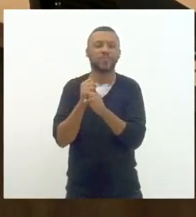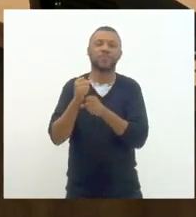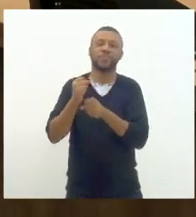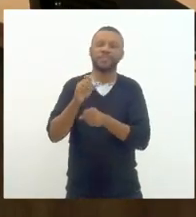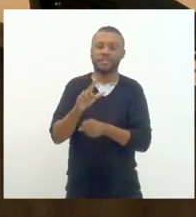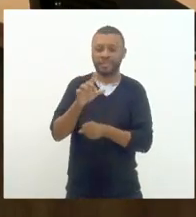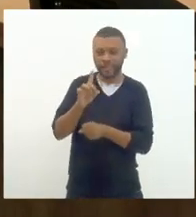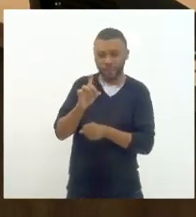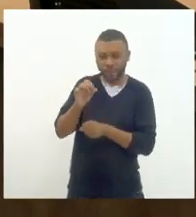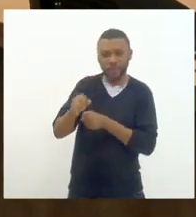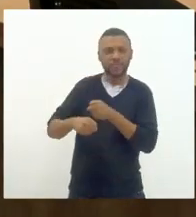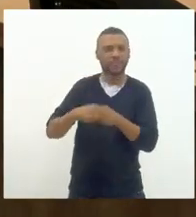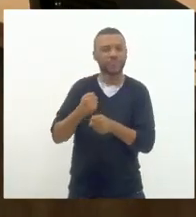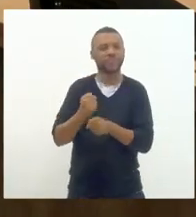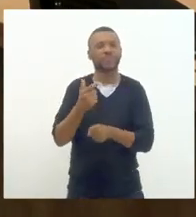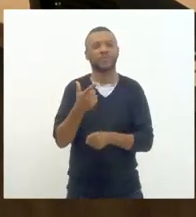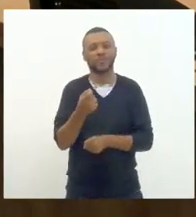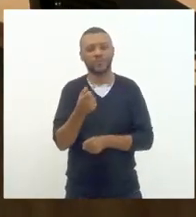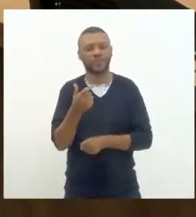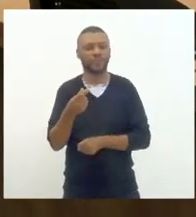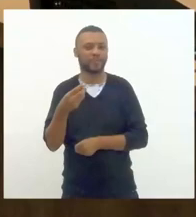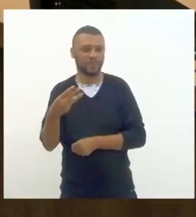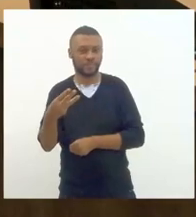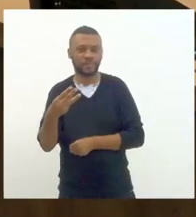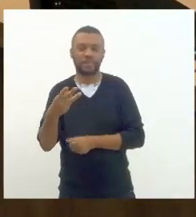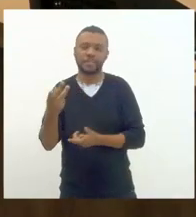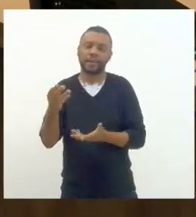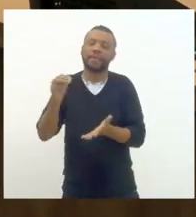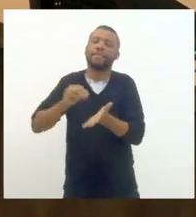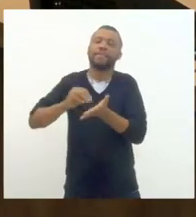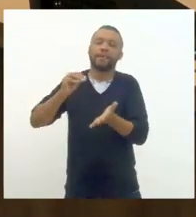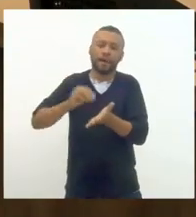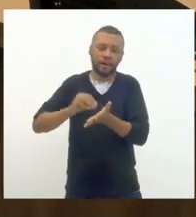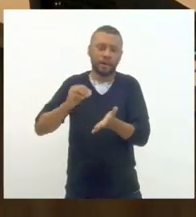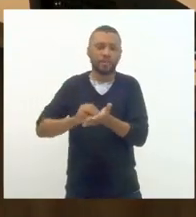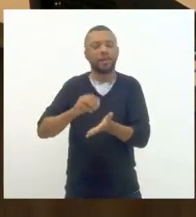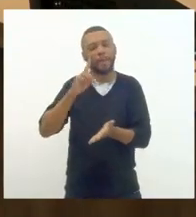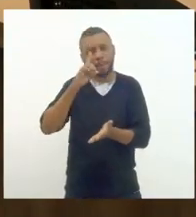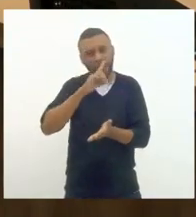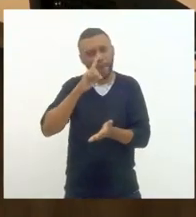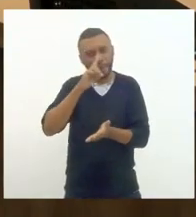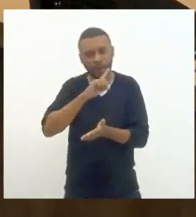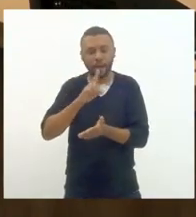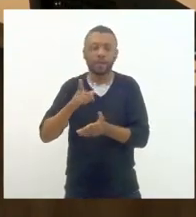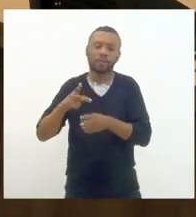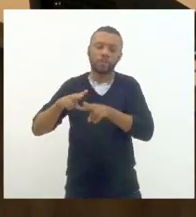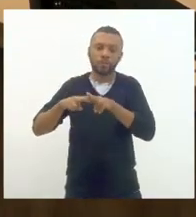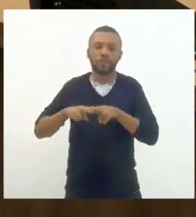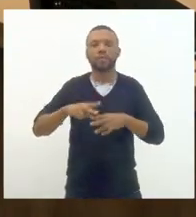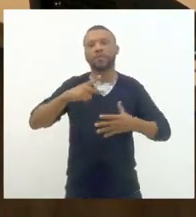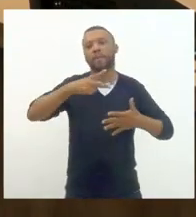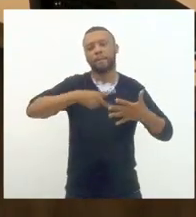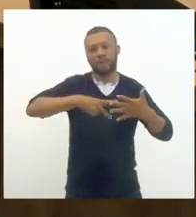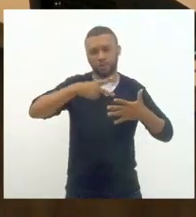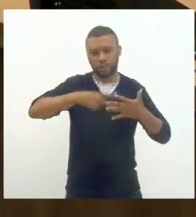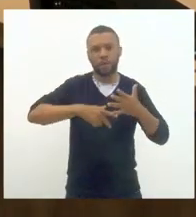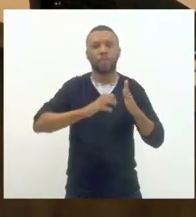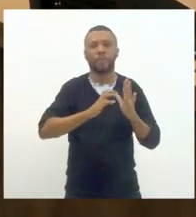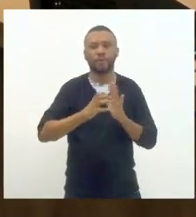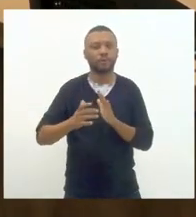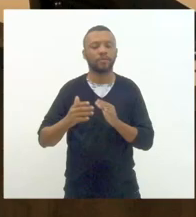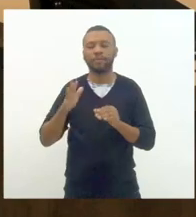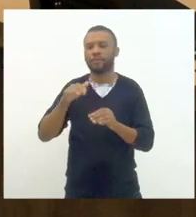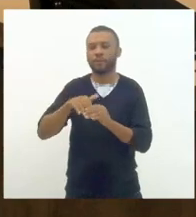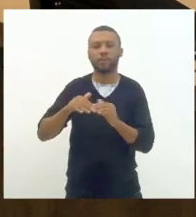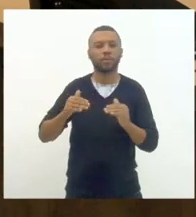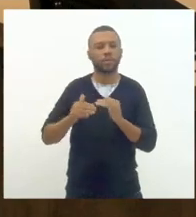2023 deixou muito a desejar e, portanto, a bancada do PSOL votou contrário ao